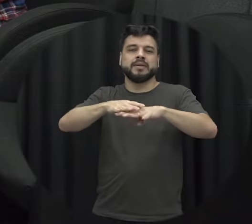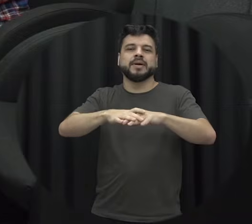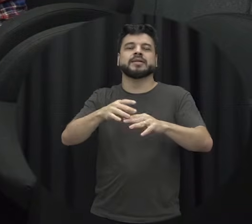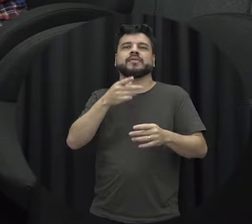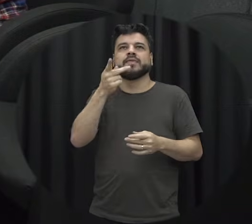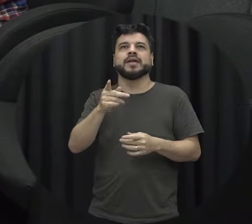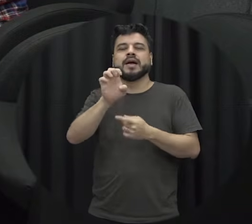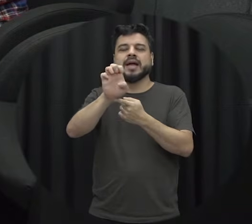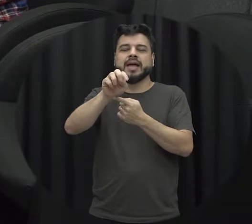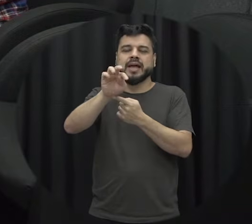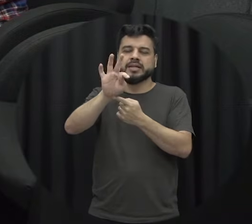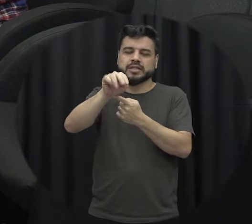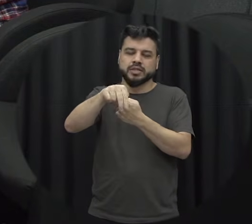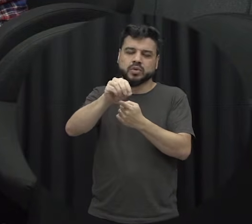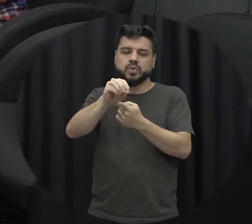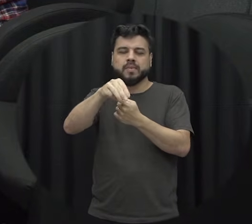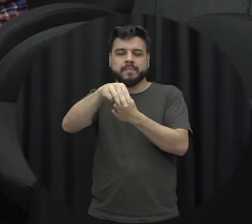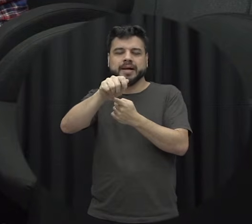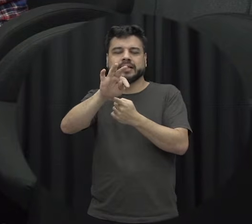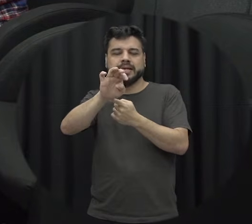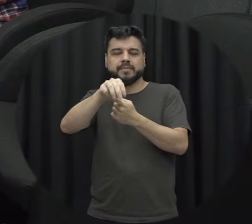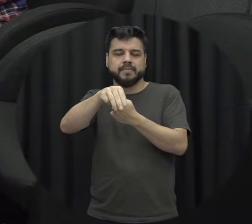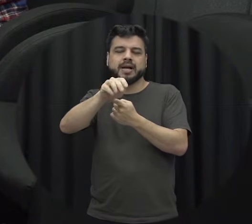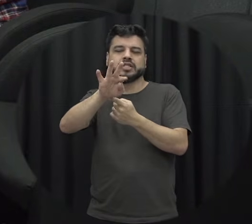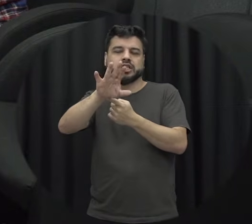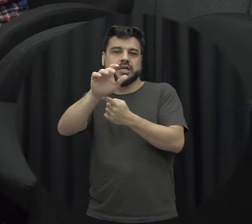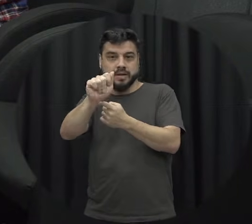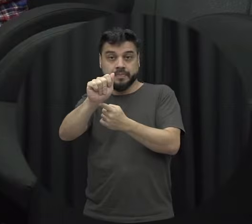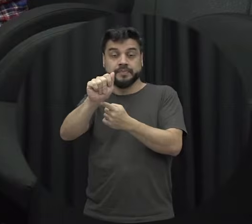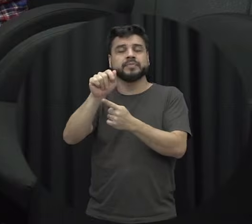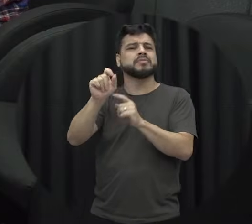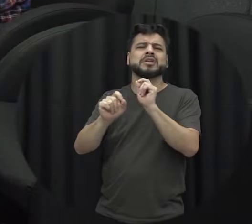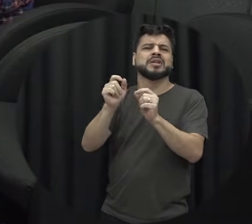O que é a etnomatemática? É uma linha de pesquisa, né, que tem